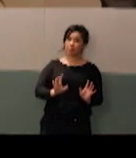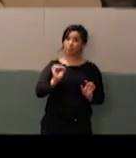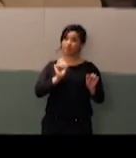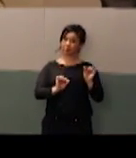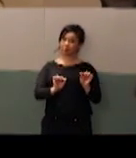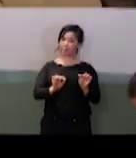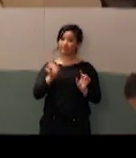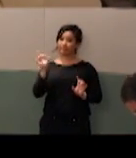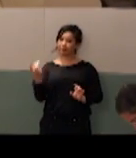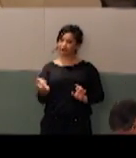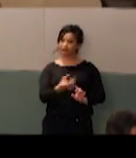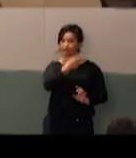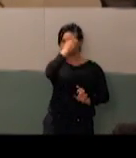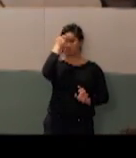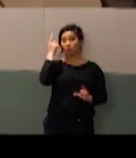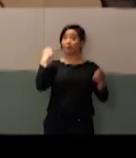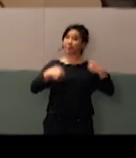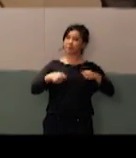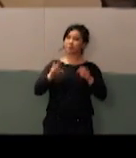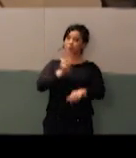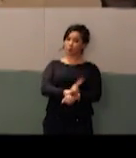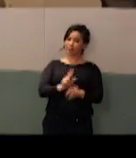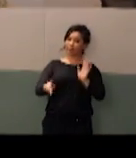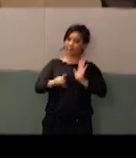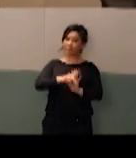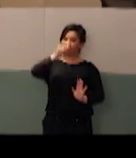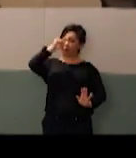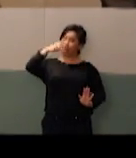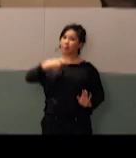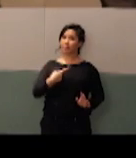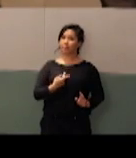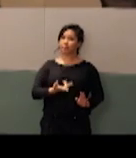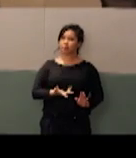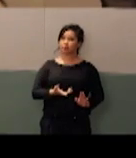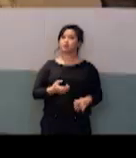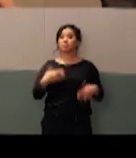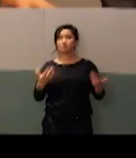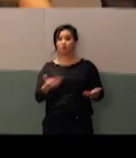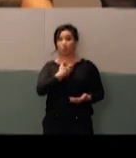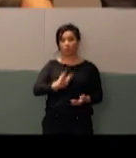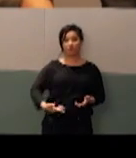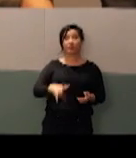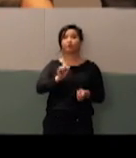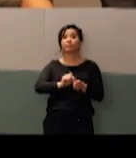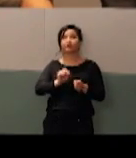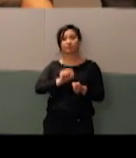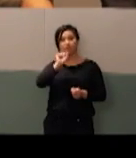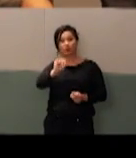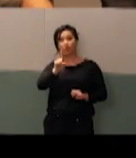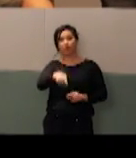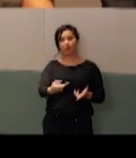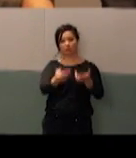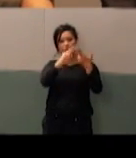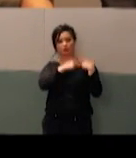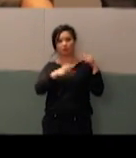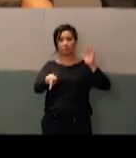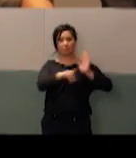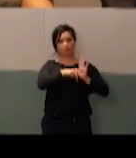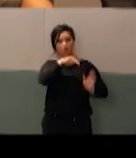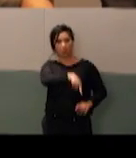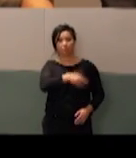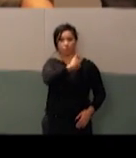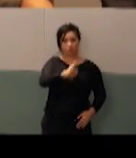no seu galho. Que o governo do Distrito Federal cumpra com o seu papel indutor do desenvolvimento e a